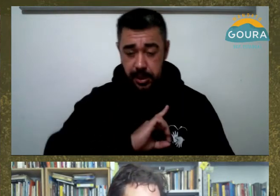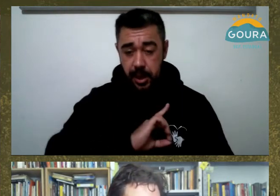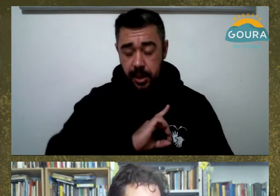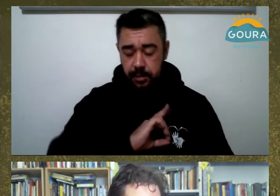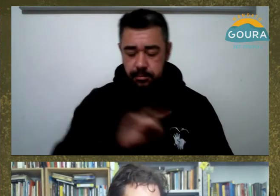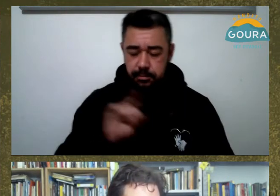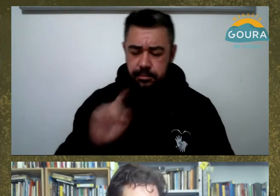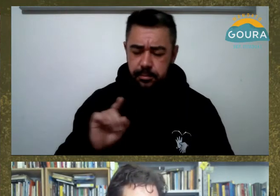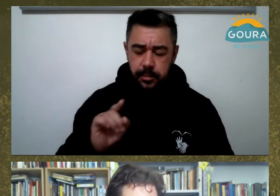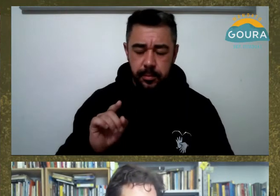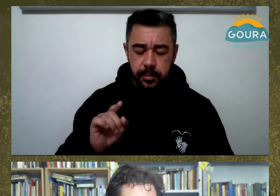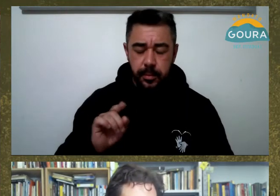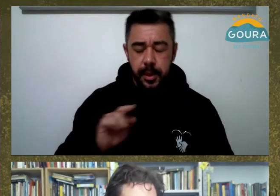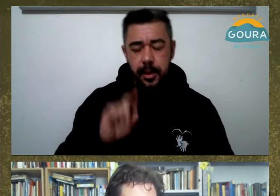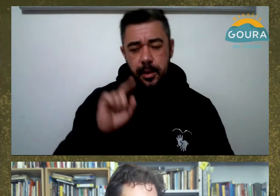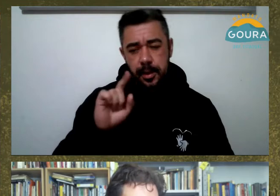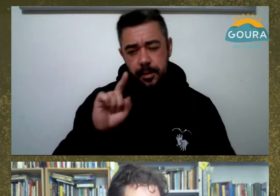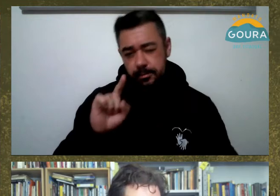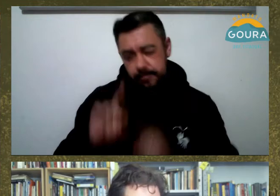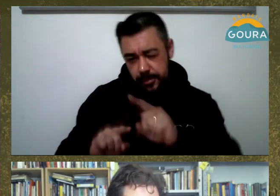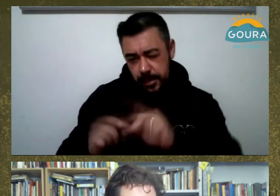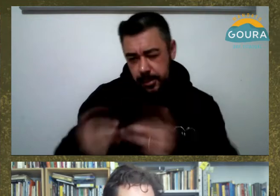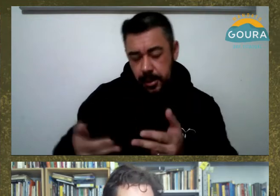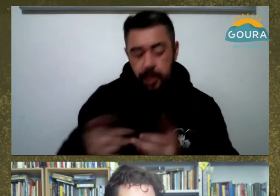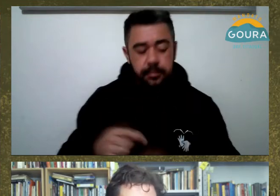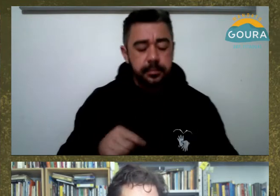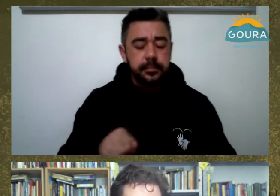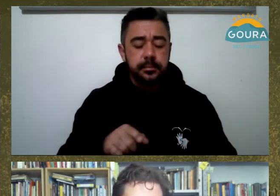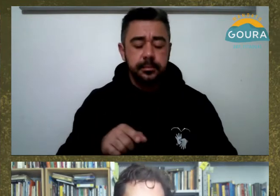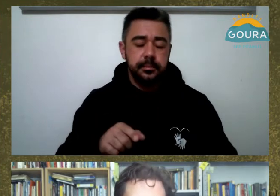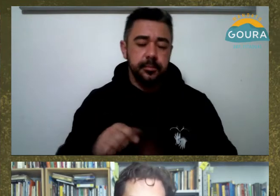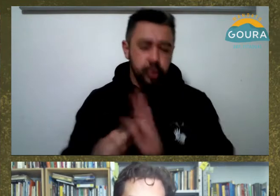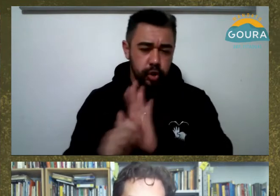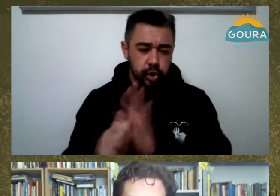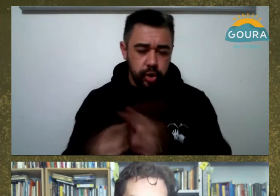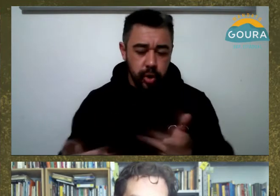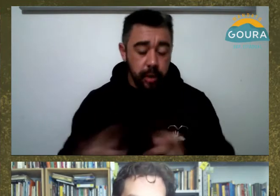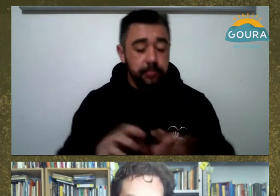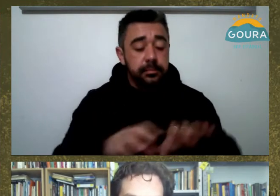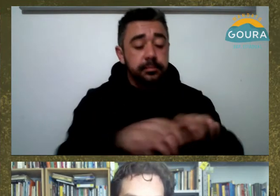ou substâncias são apreendidas. Mas depois